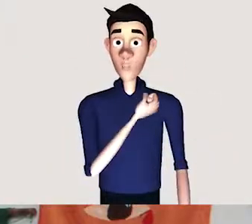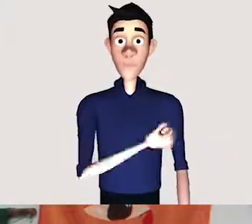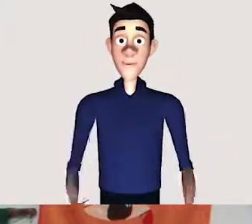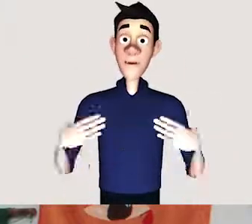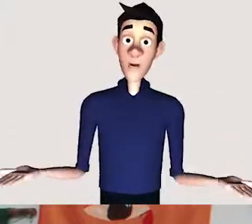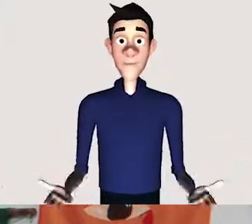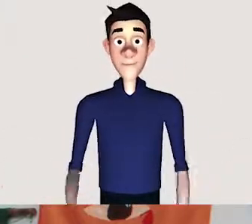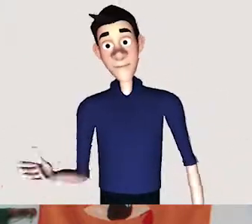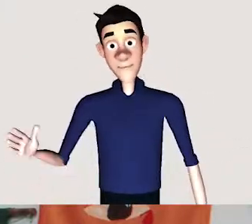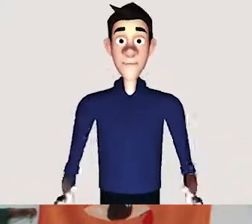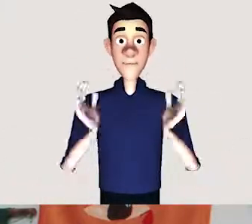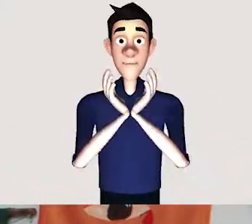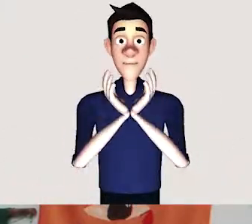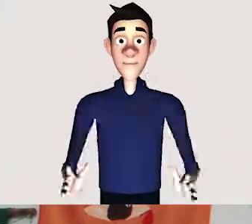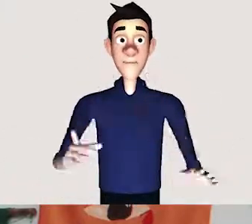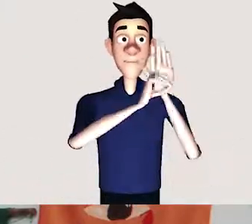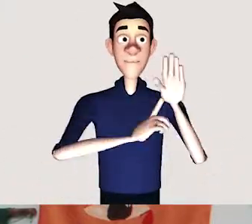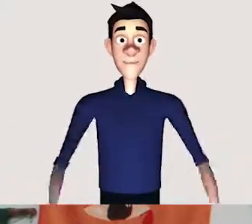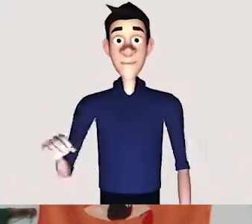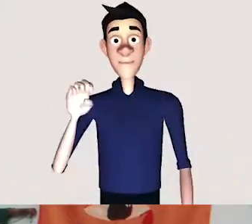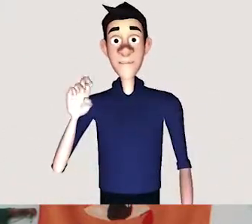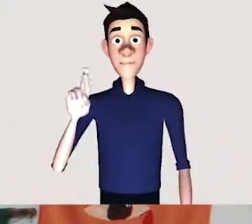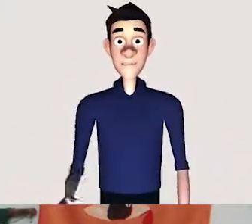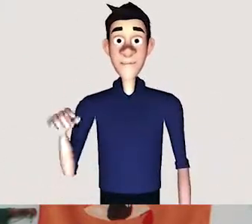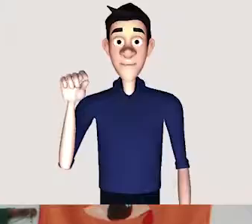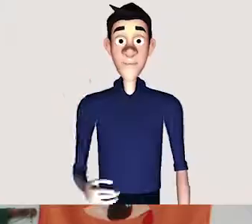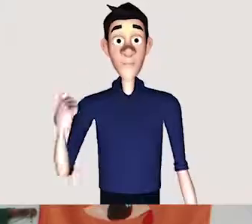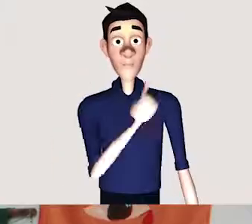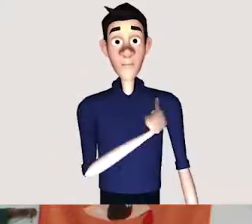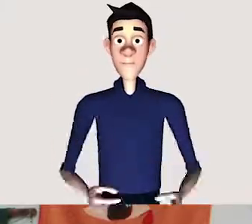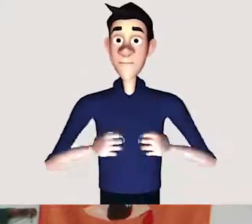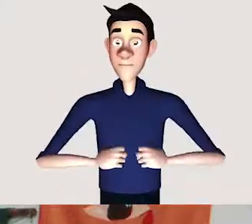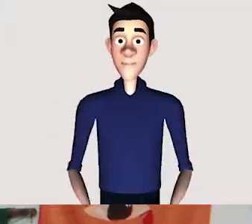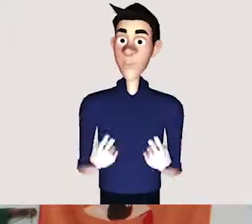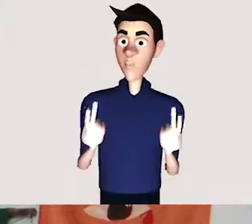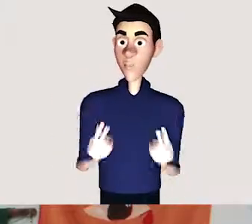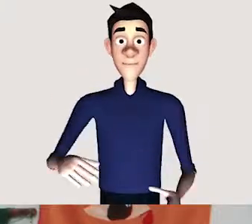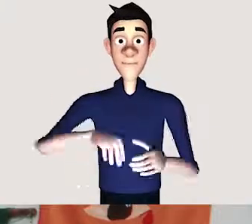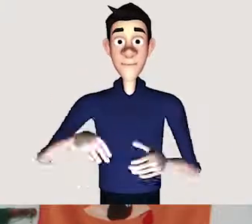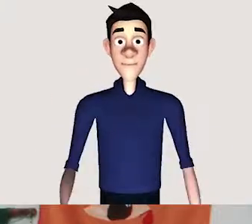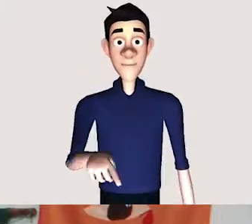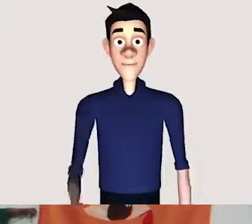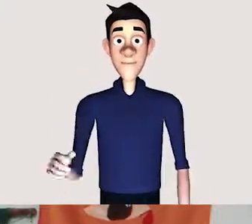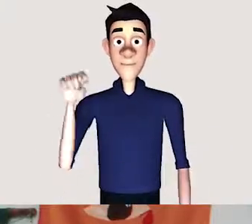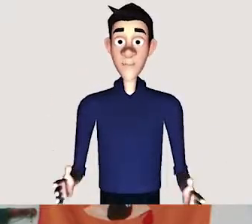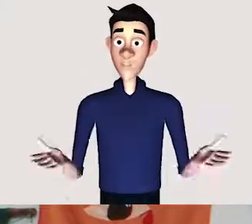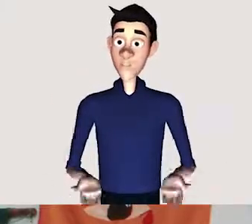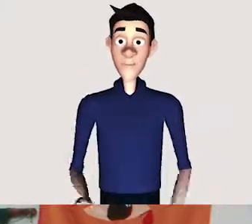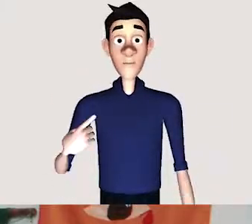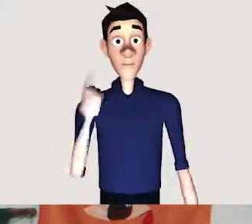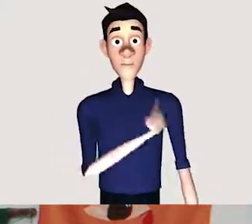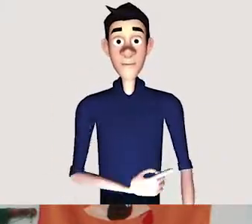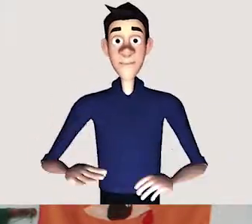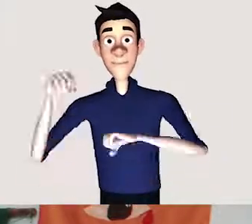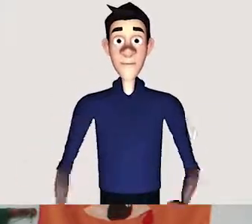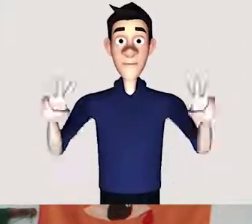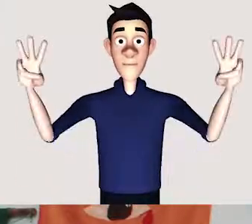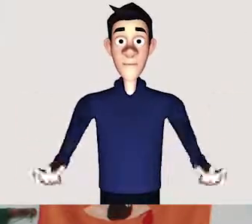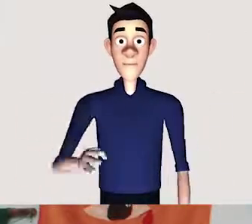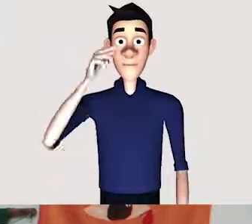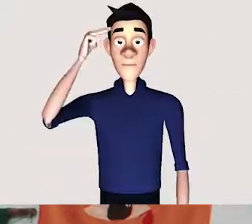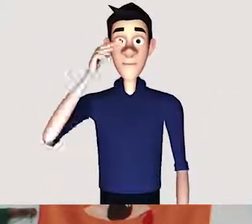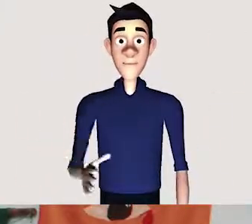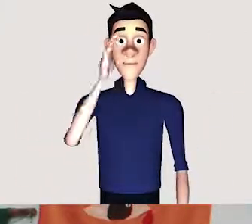próprio direito ao museu, direito à memória, direito à cultura, direito ao patrimônio. Então, esse conjunto